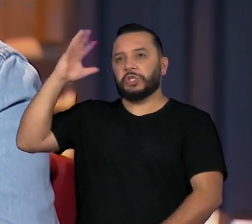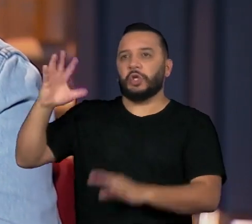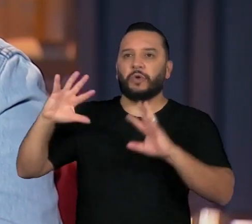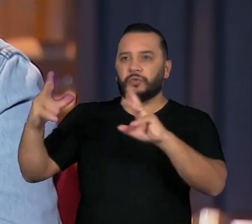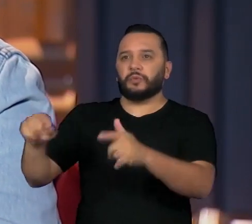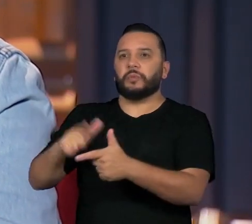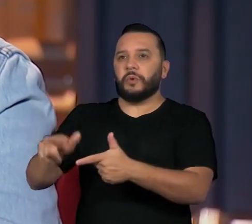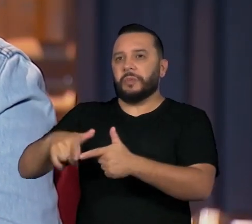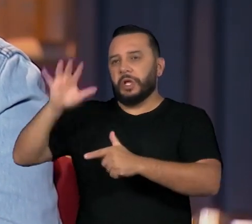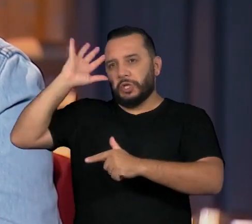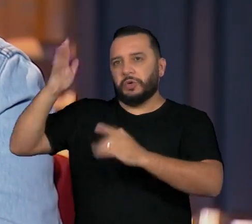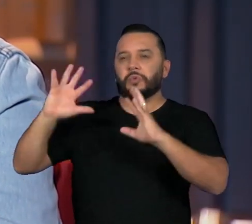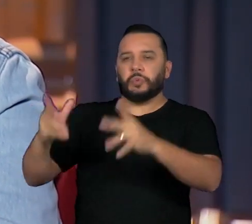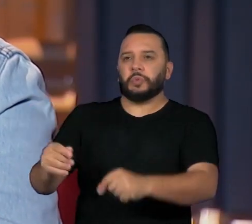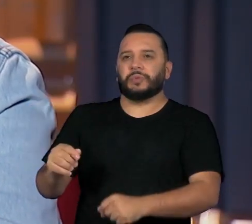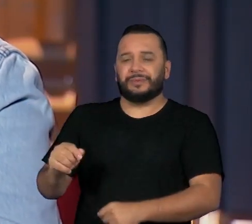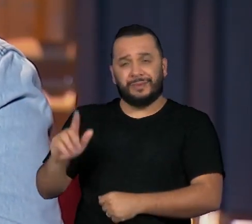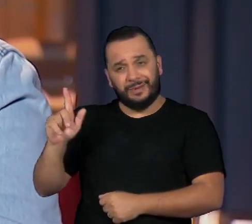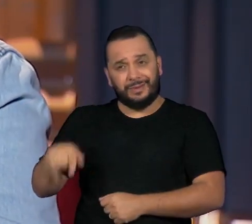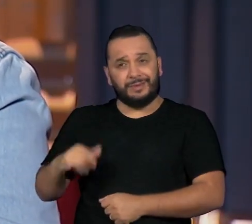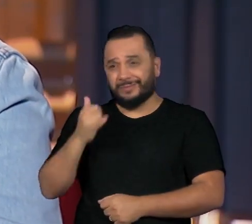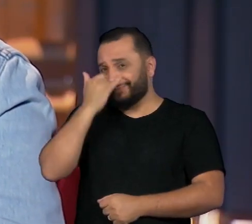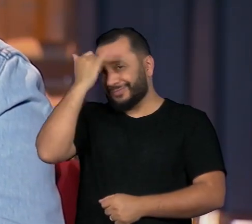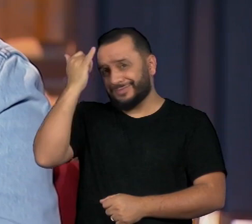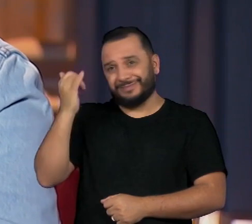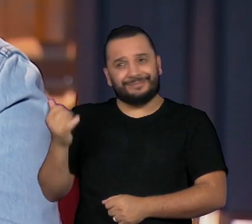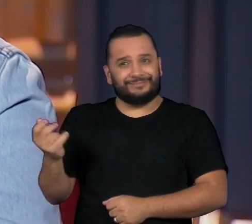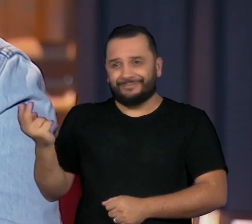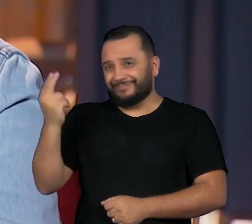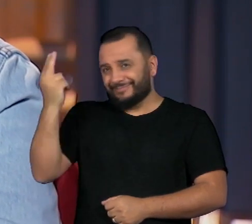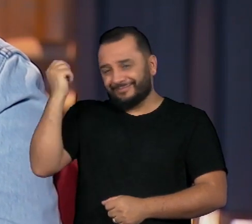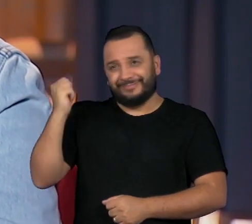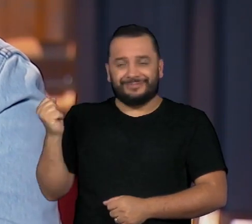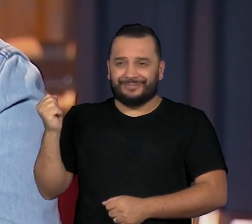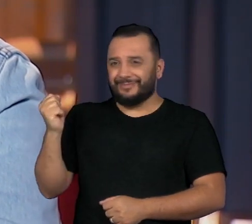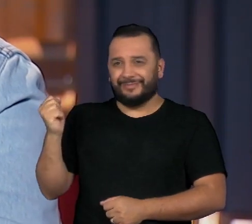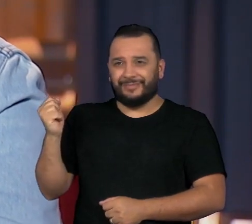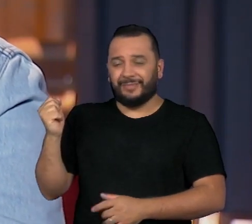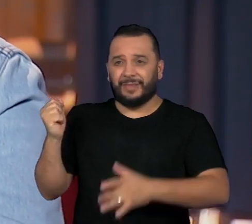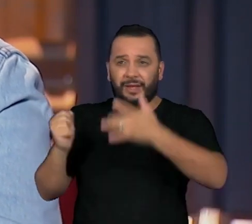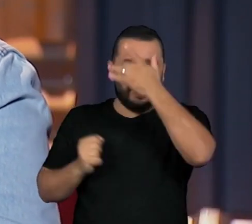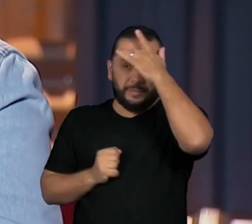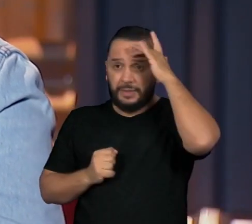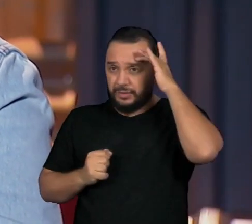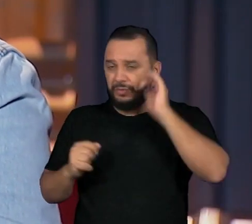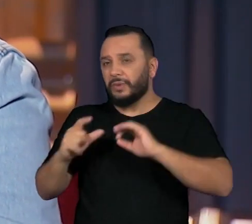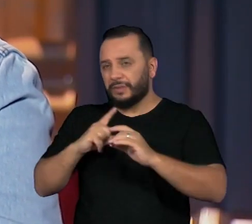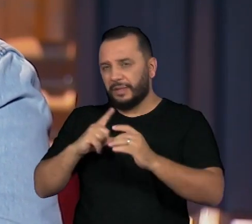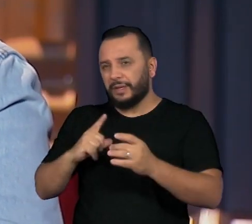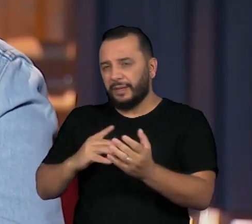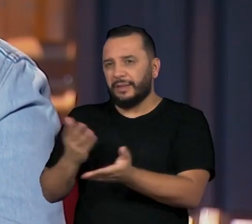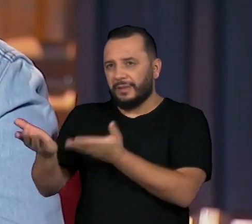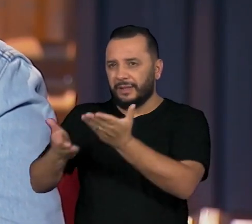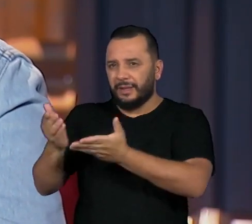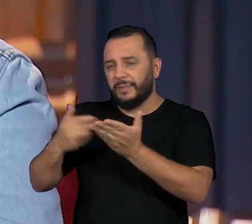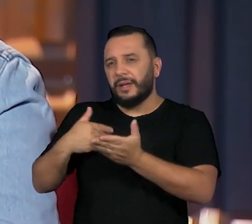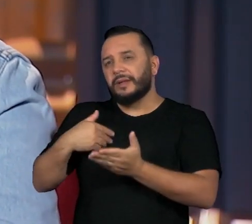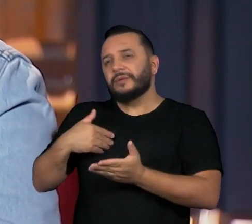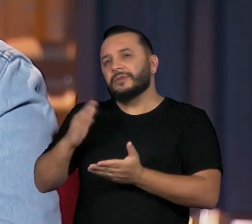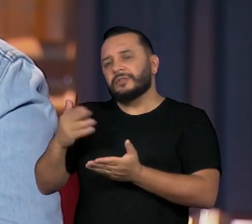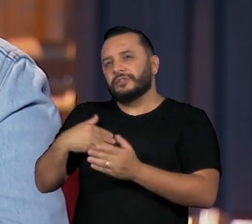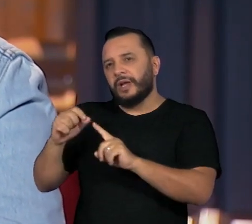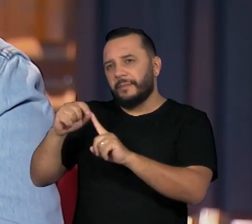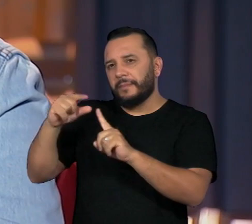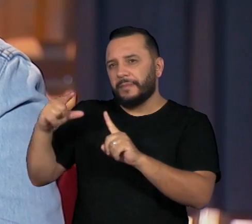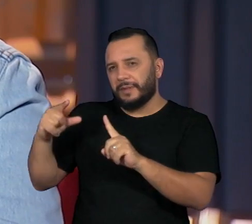nossos problemas. Isso não é uma panaceia. Né? Uma pessoa que é tratada com psicodélicos, ela não necessariamente vai se sentir